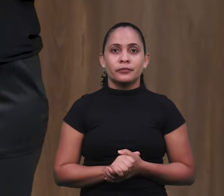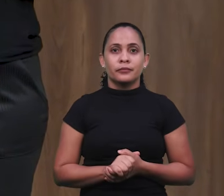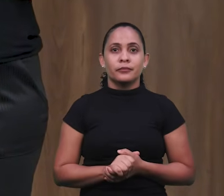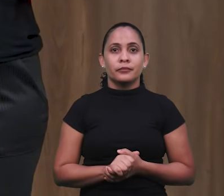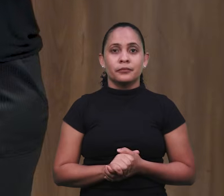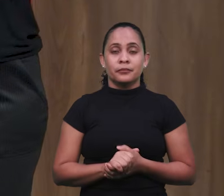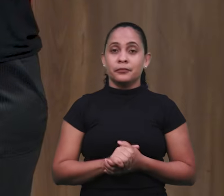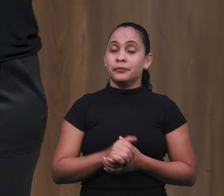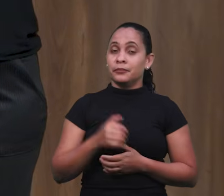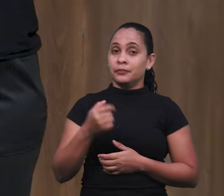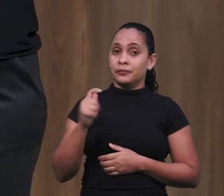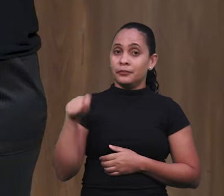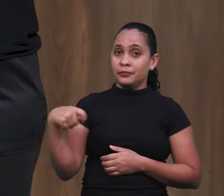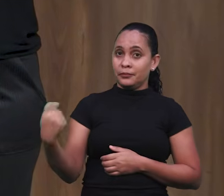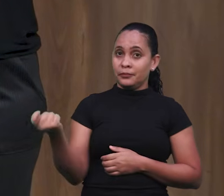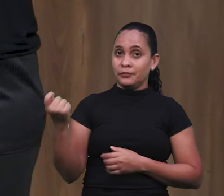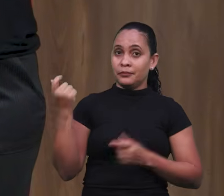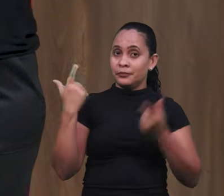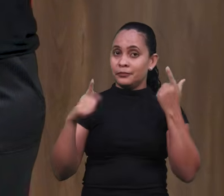Levita.